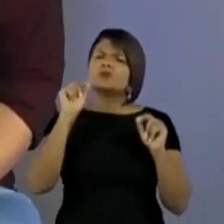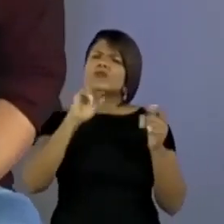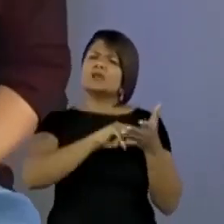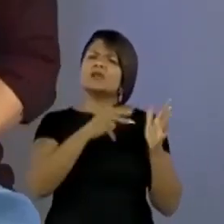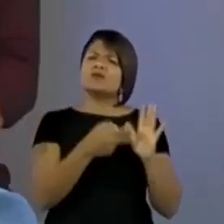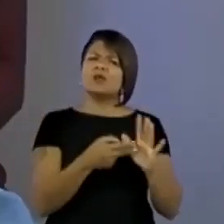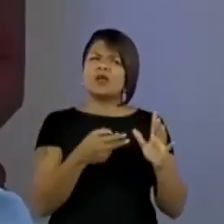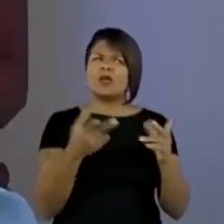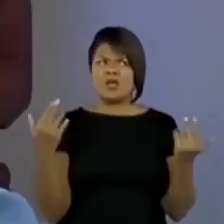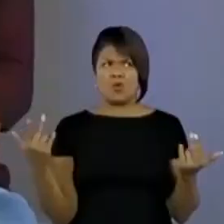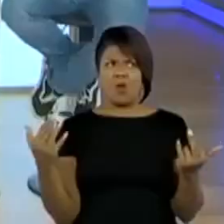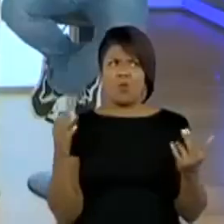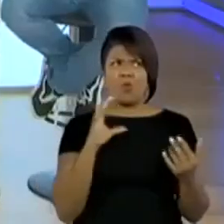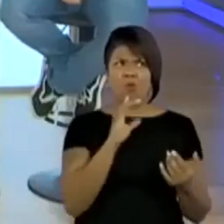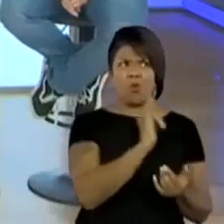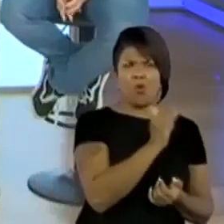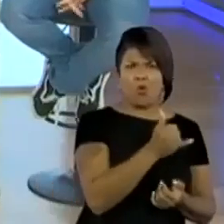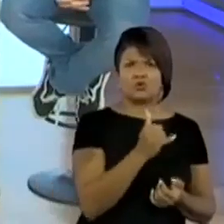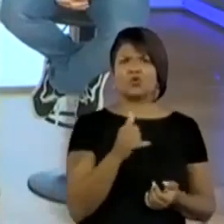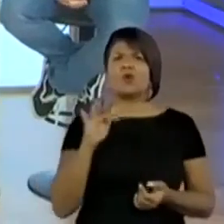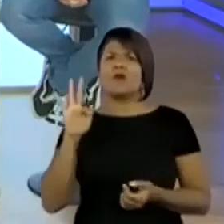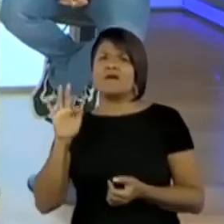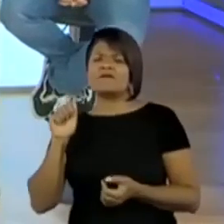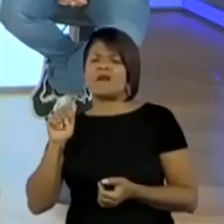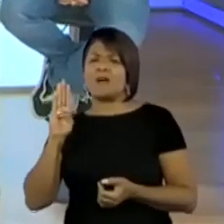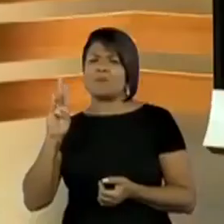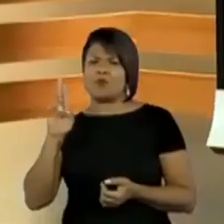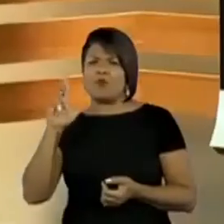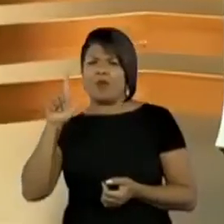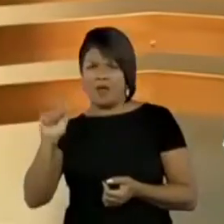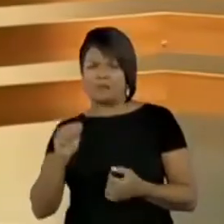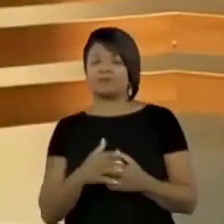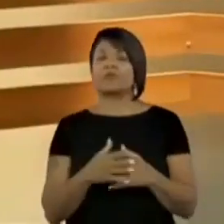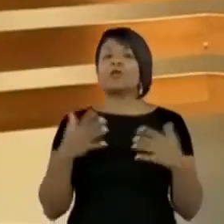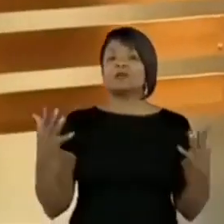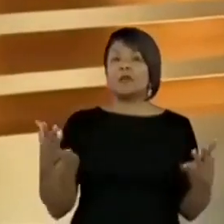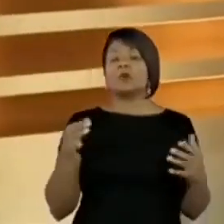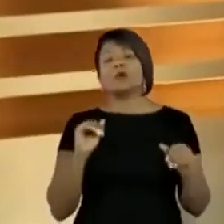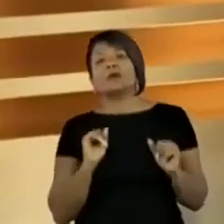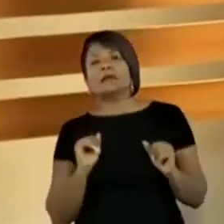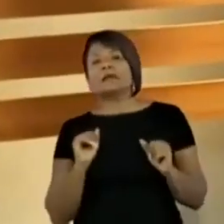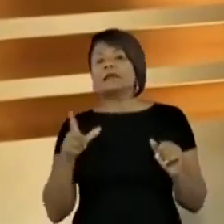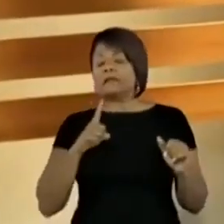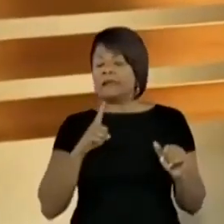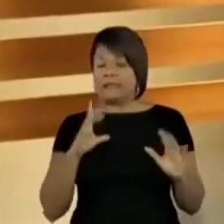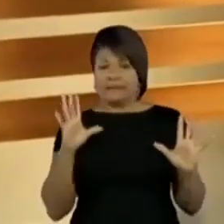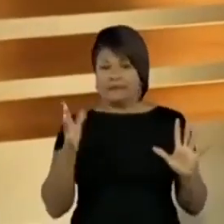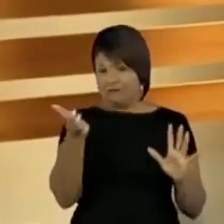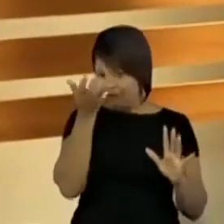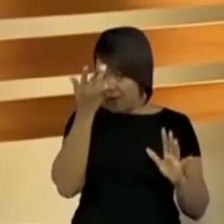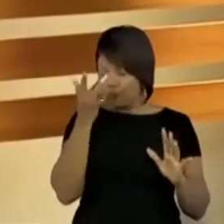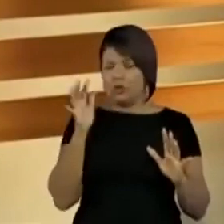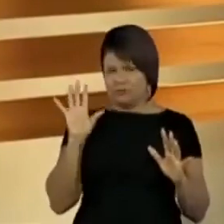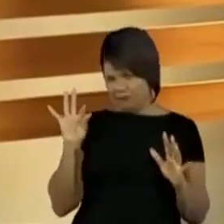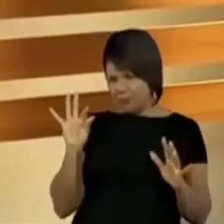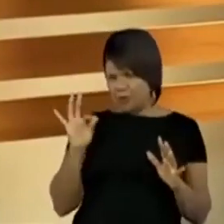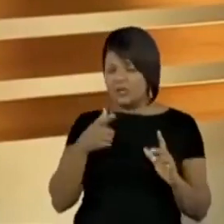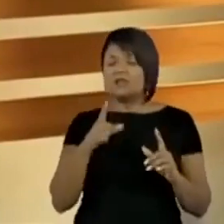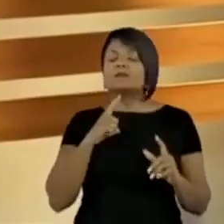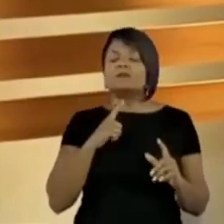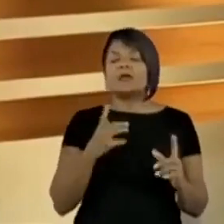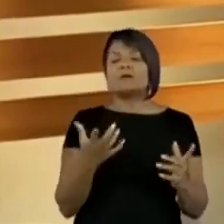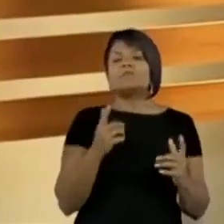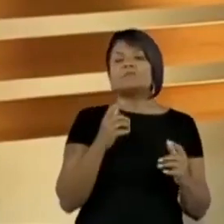fábula é a mesma coisa que conto. Então, fábula é quando a gente coloca, por exemplo, geralmente a gente coloca bichinhos para conversar. Hoje eu li, por